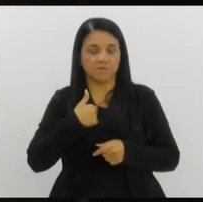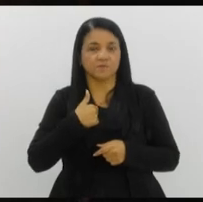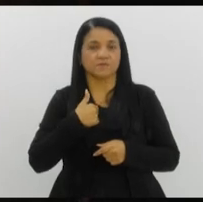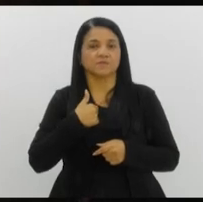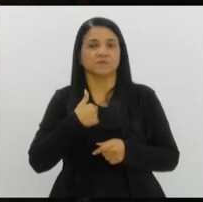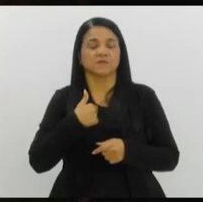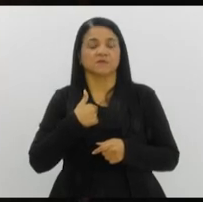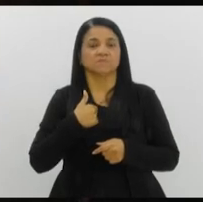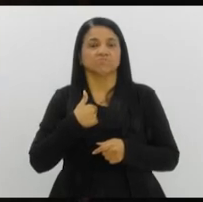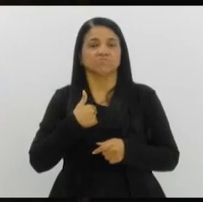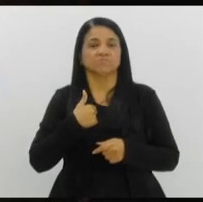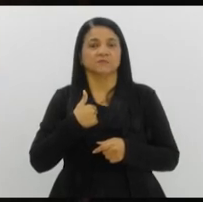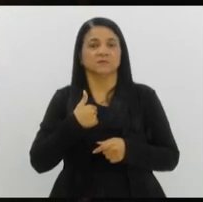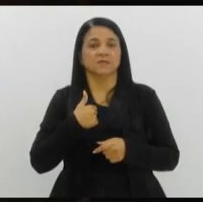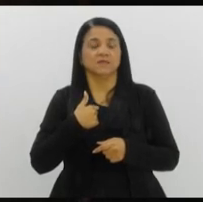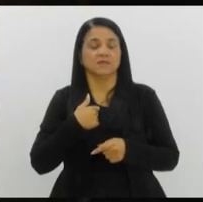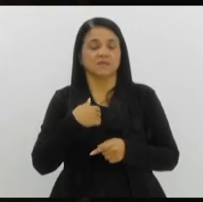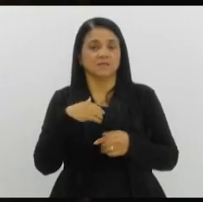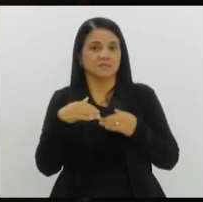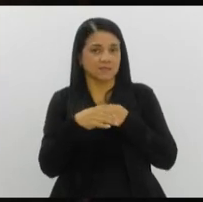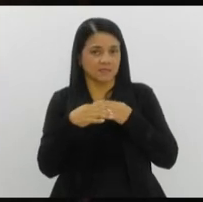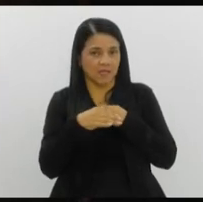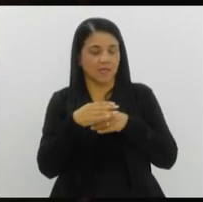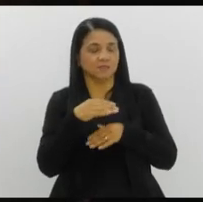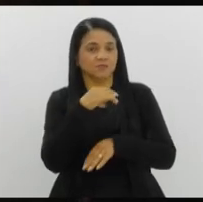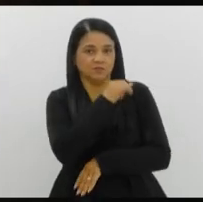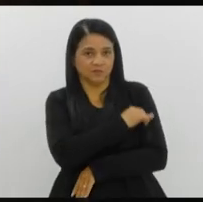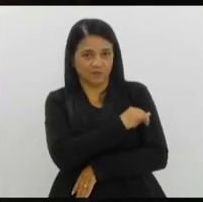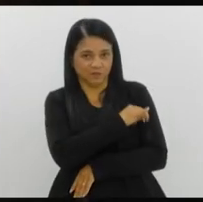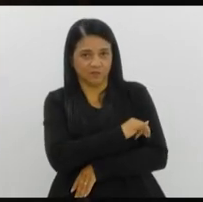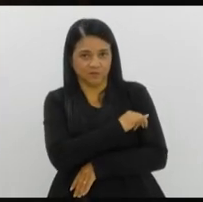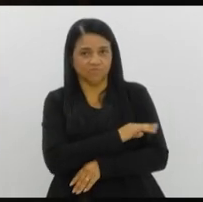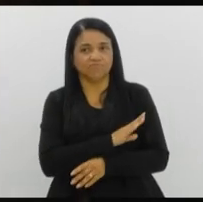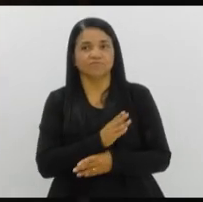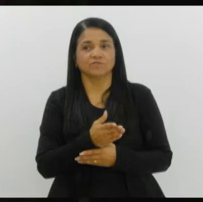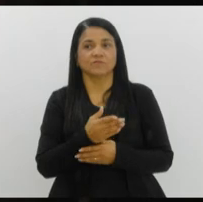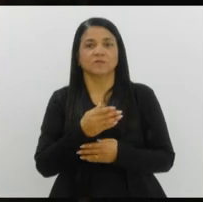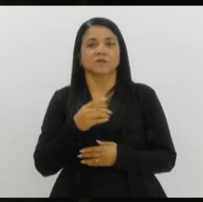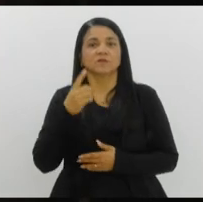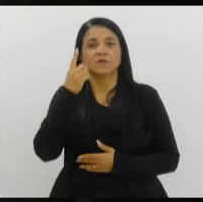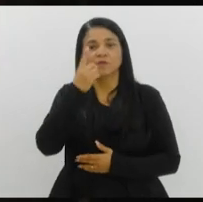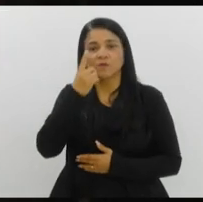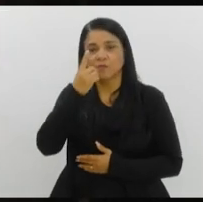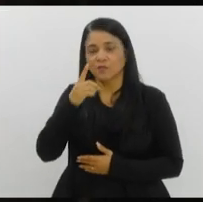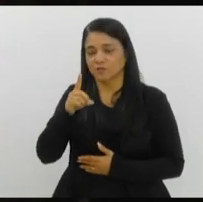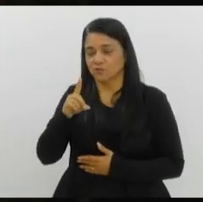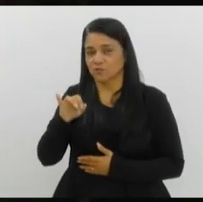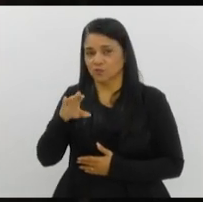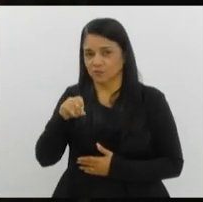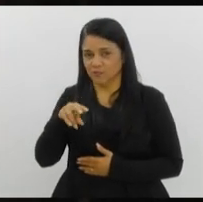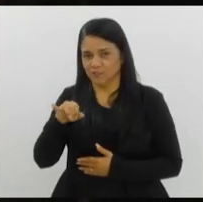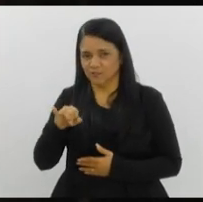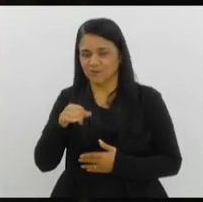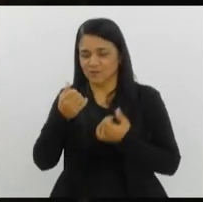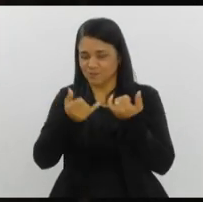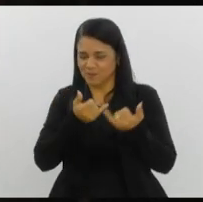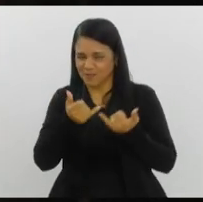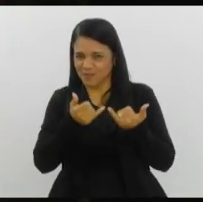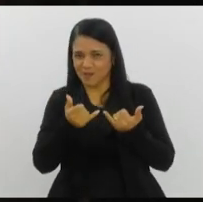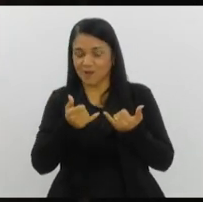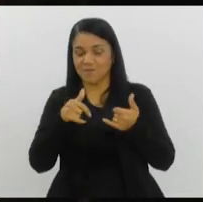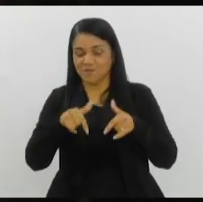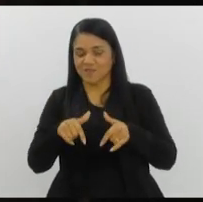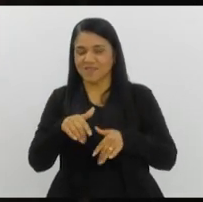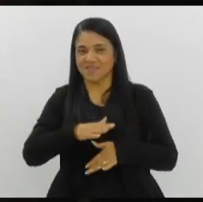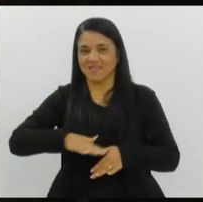que me trouxe até aqui foi da cidade do Rio de Janeiro, né, como o deputado Dionísio Lins gosta de brincar, né, a nossa